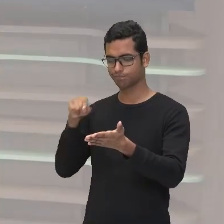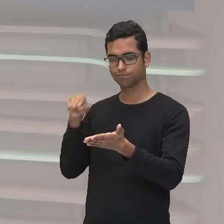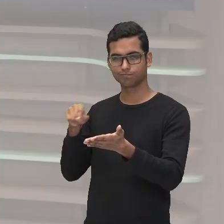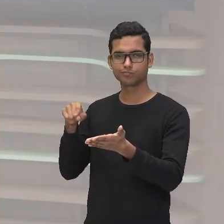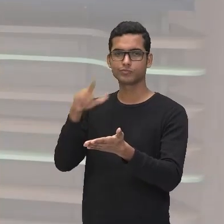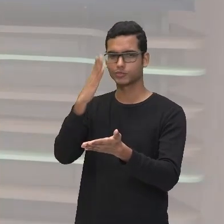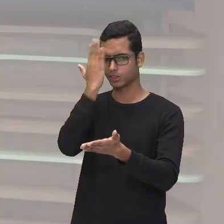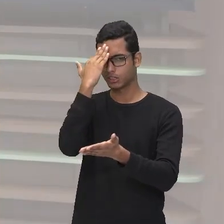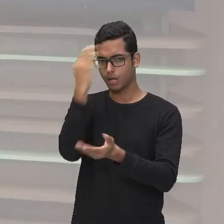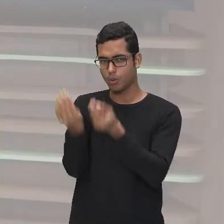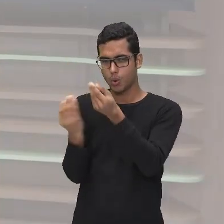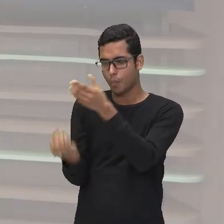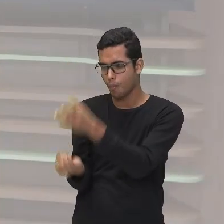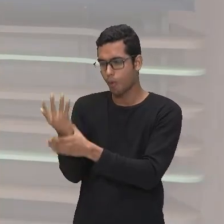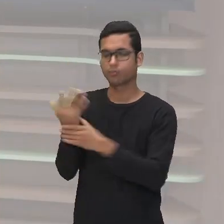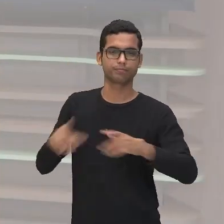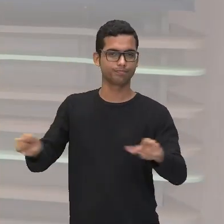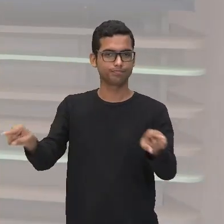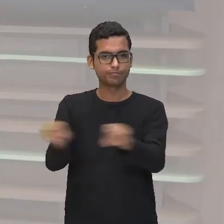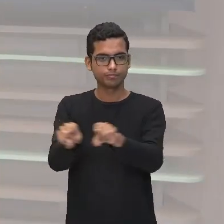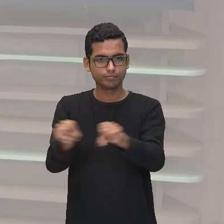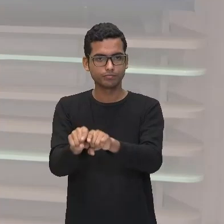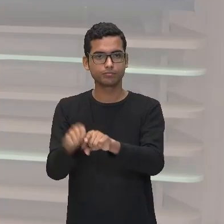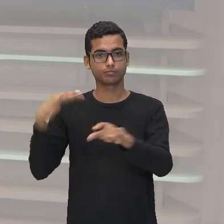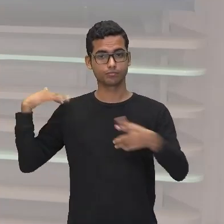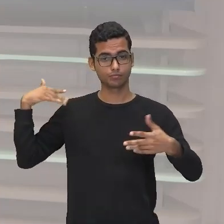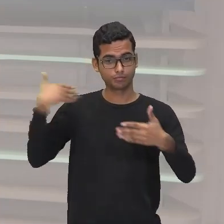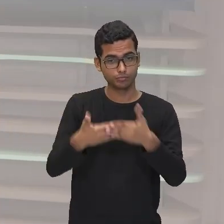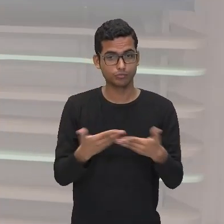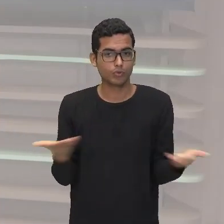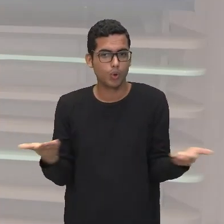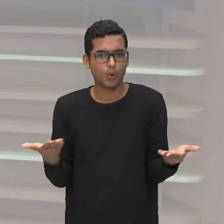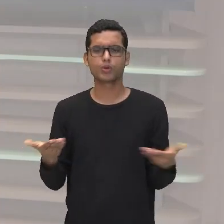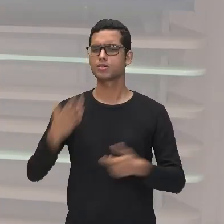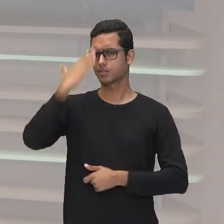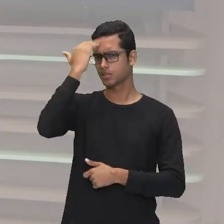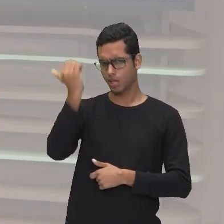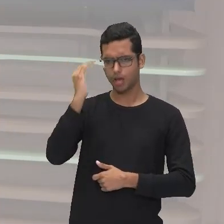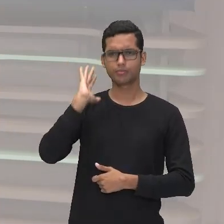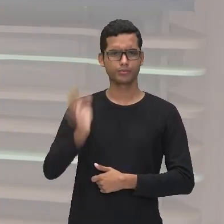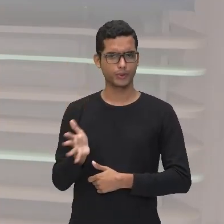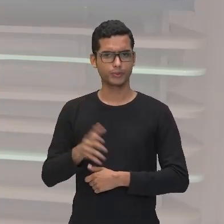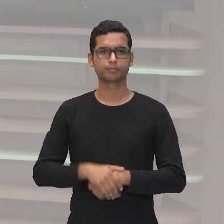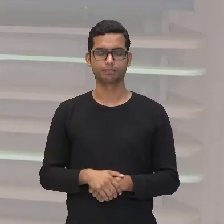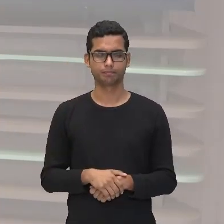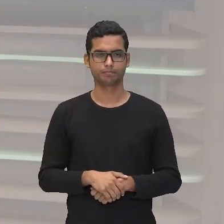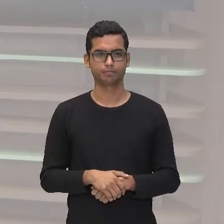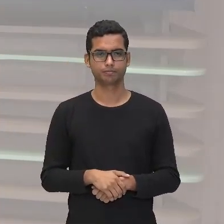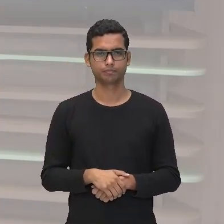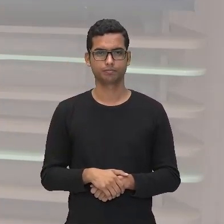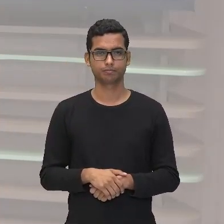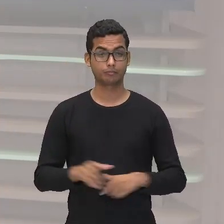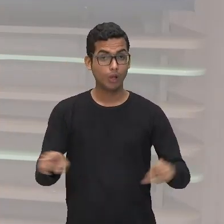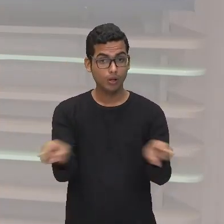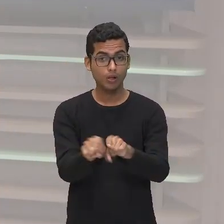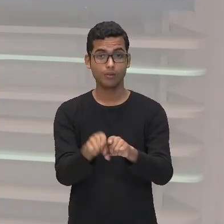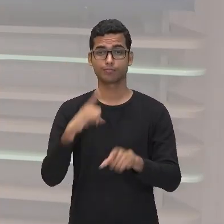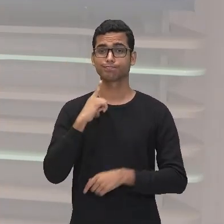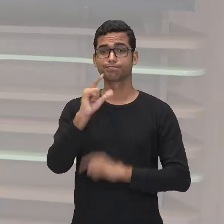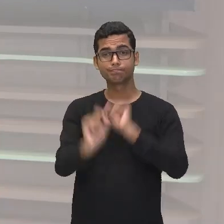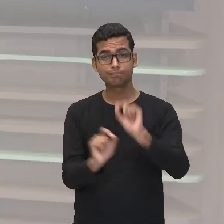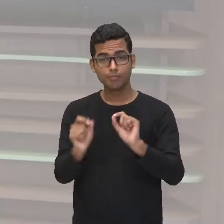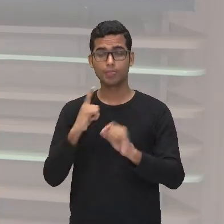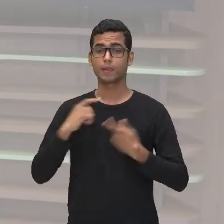sabe a origem, né? E até os nossos dias, essa trajetória toda que eles desempenharam, você também tem